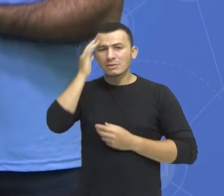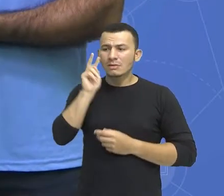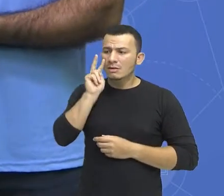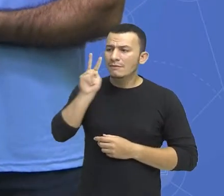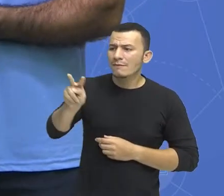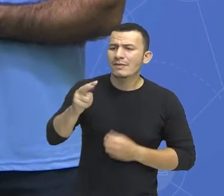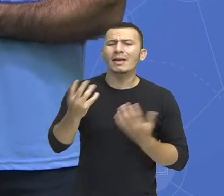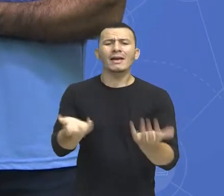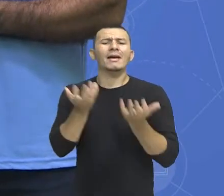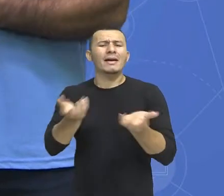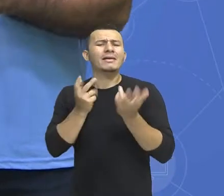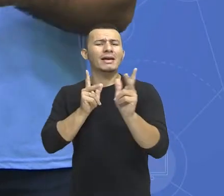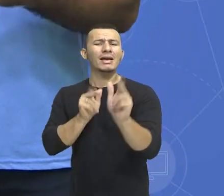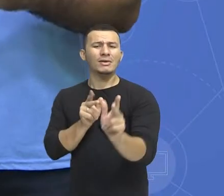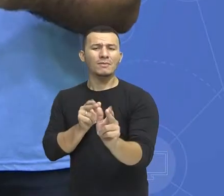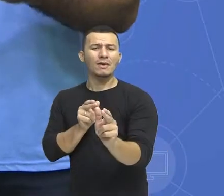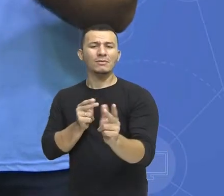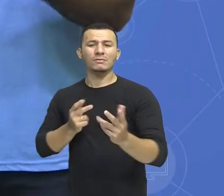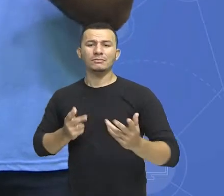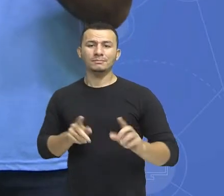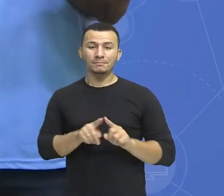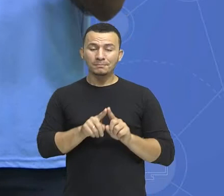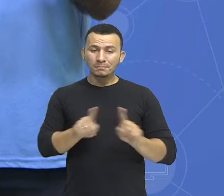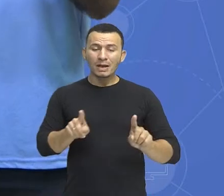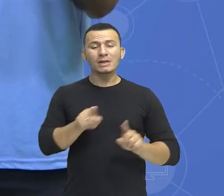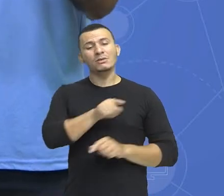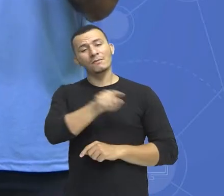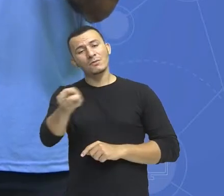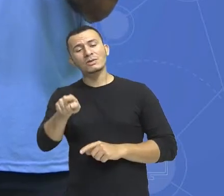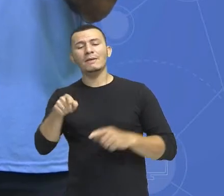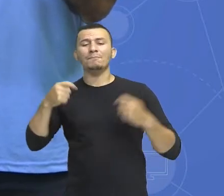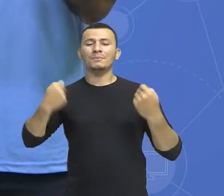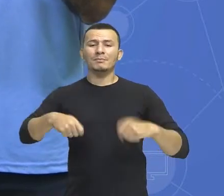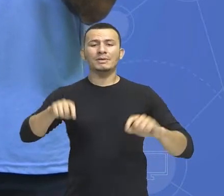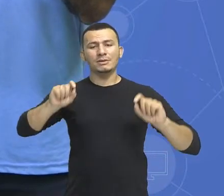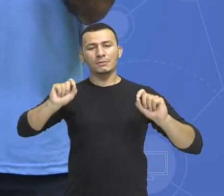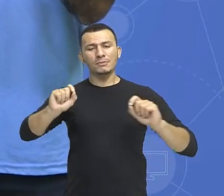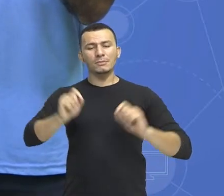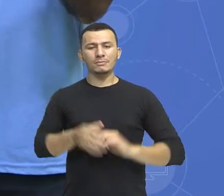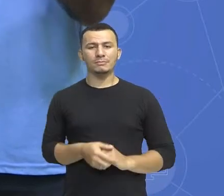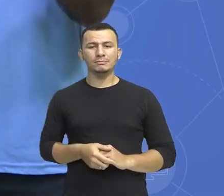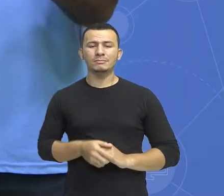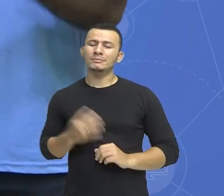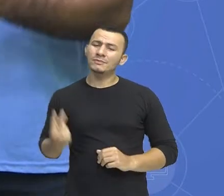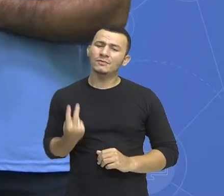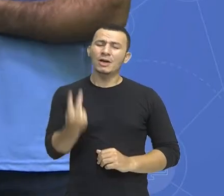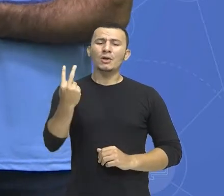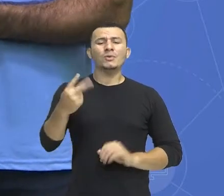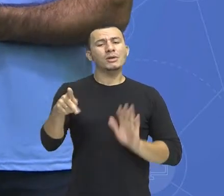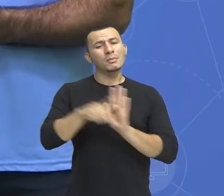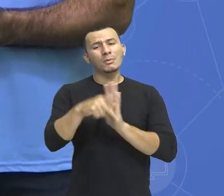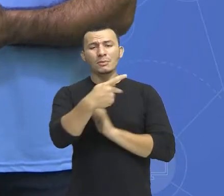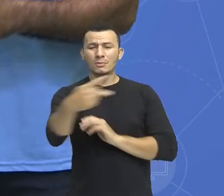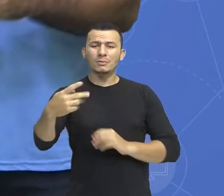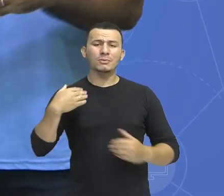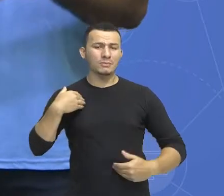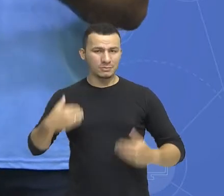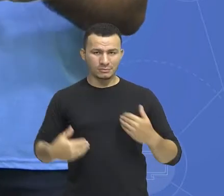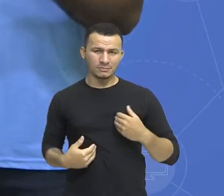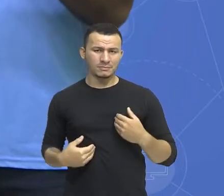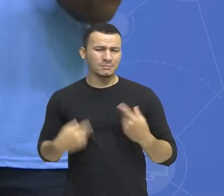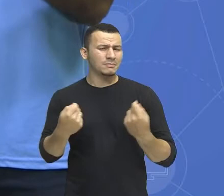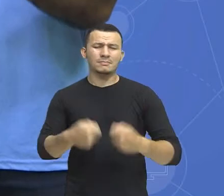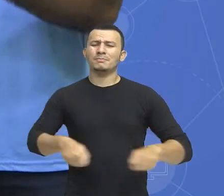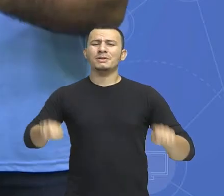ter aquele corpo, quando na verdade você tem que valorizar o seu próprio corpo. Não precisa